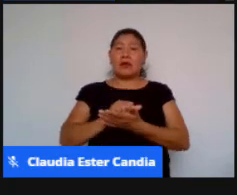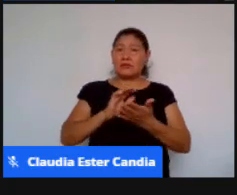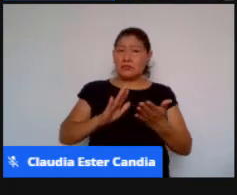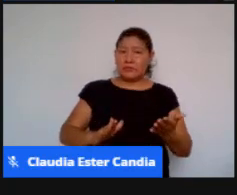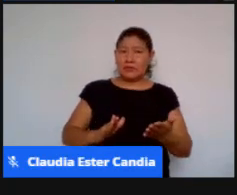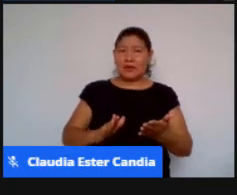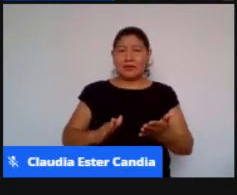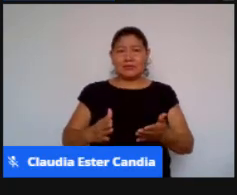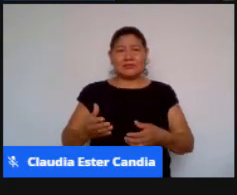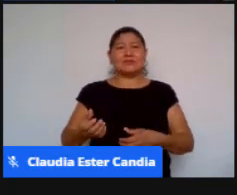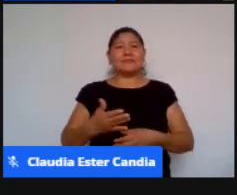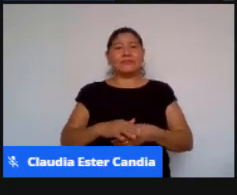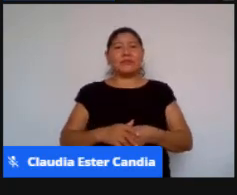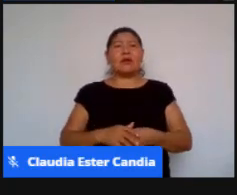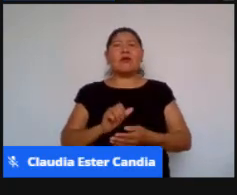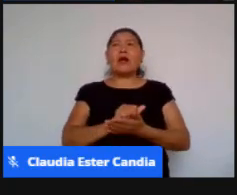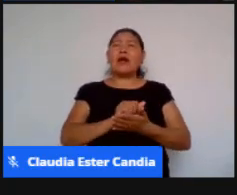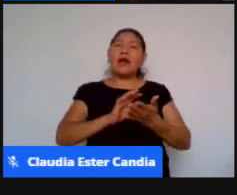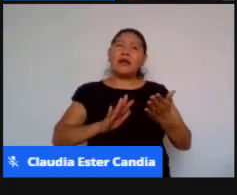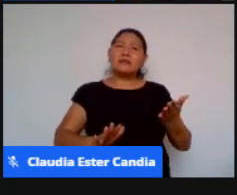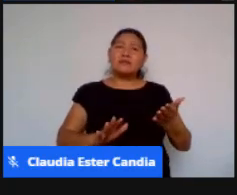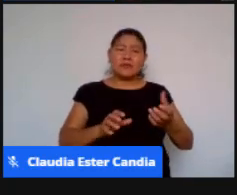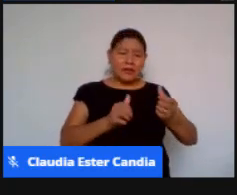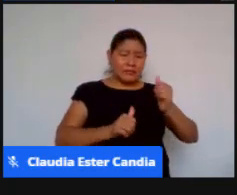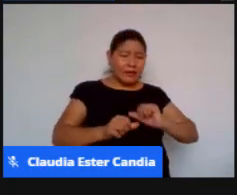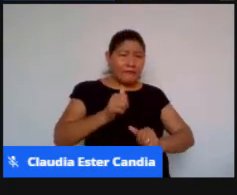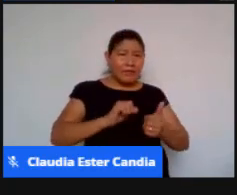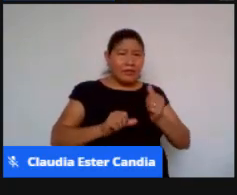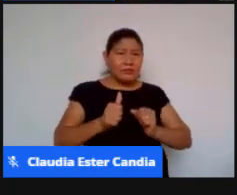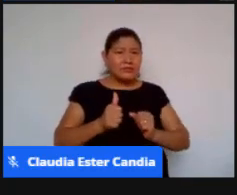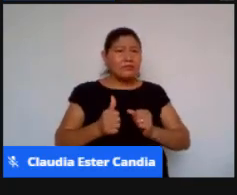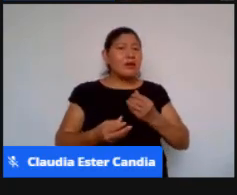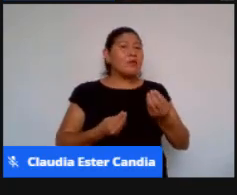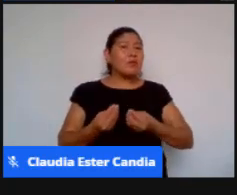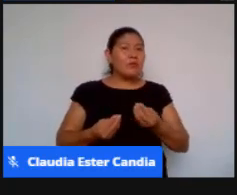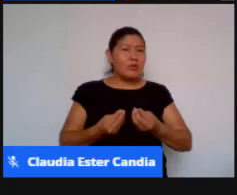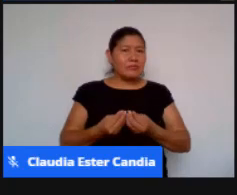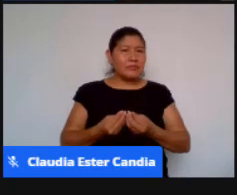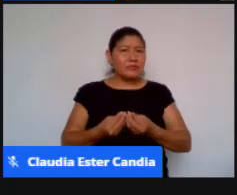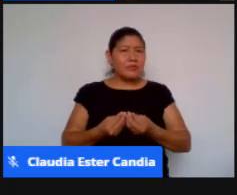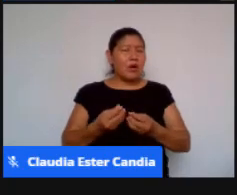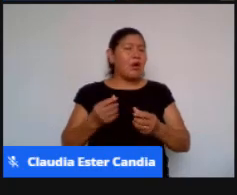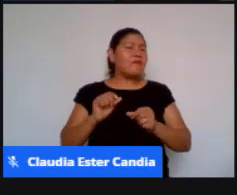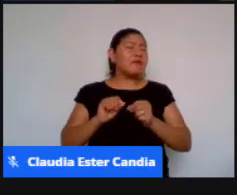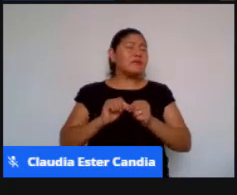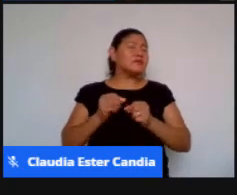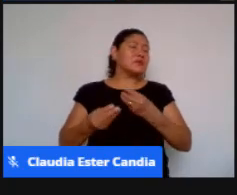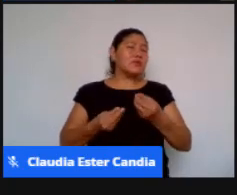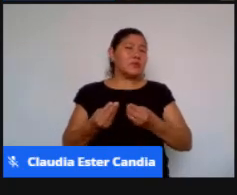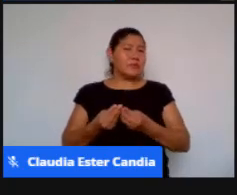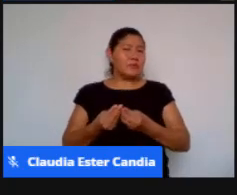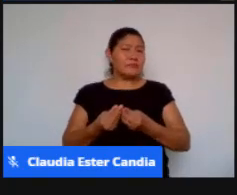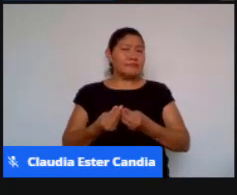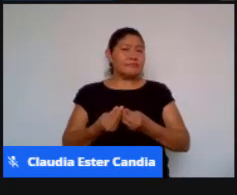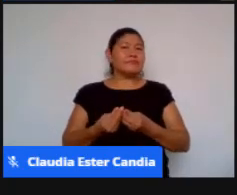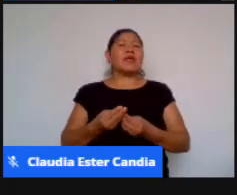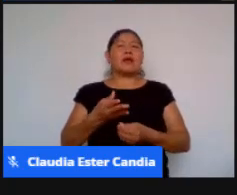diagnósticas. Então, como é que nós construímos, né, essas atividades diagnósticas? Vocês sabem que